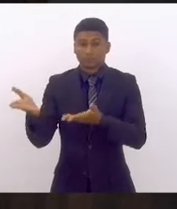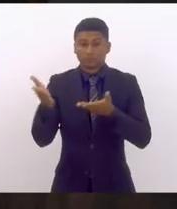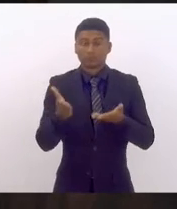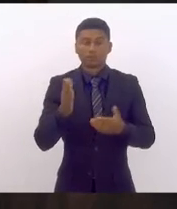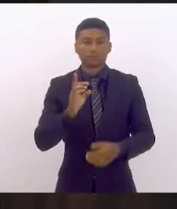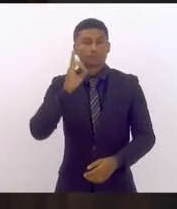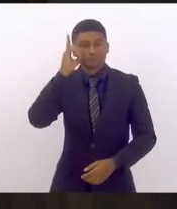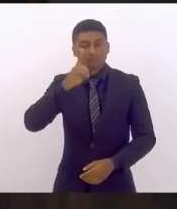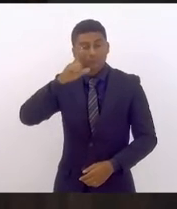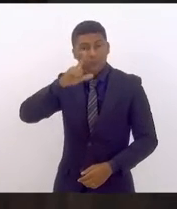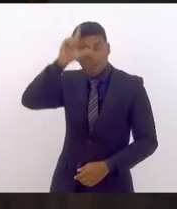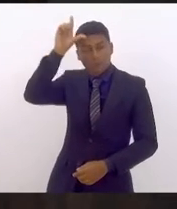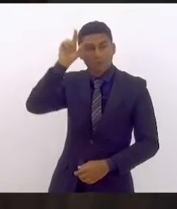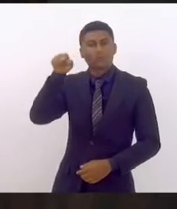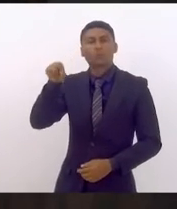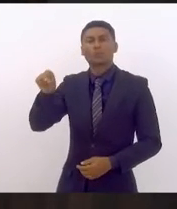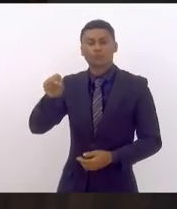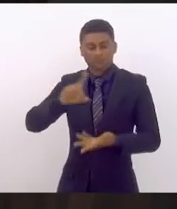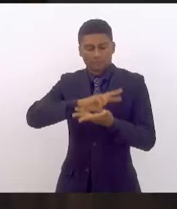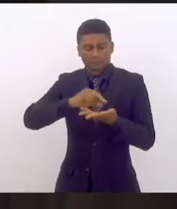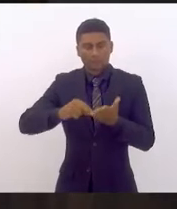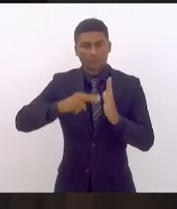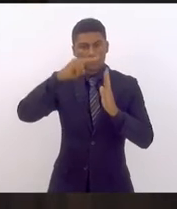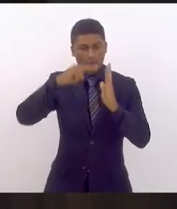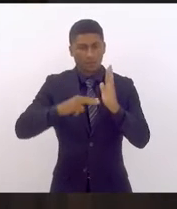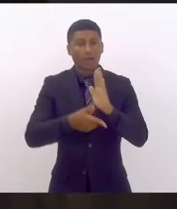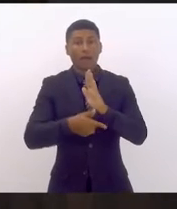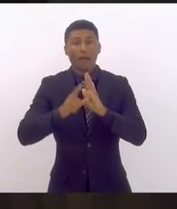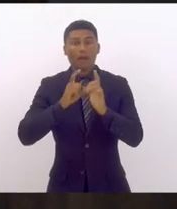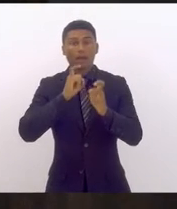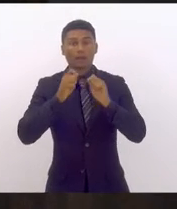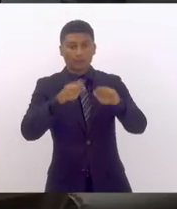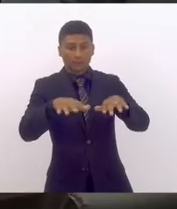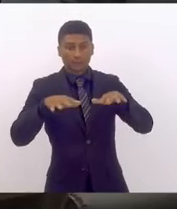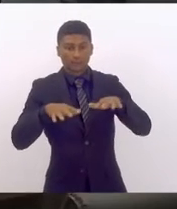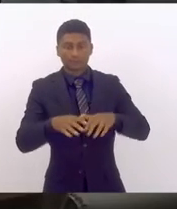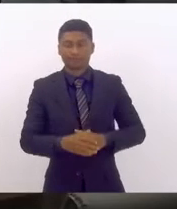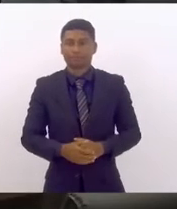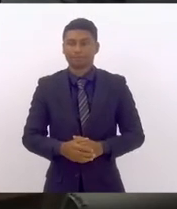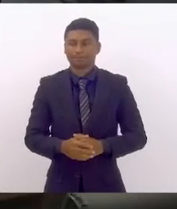o nove Deputado Luiz Paulo para fazer leitura da ata da sessão anterior